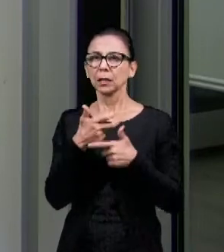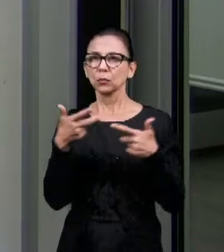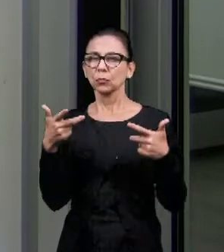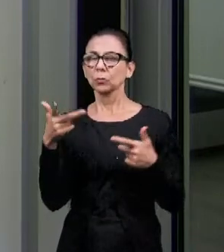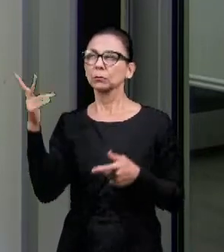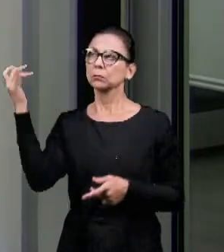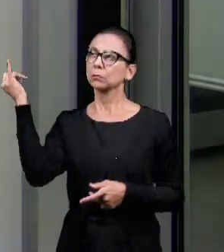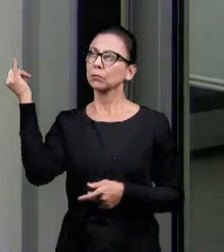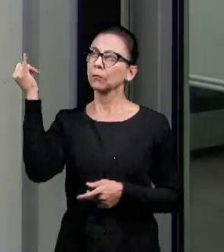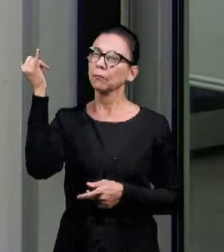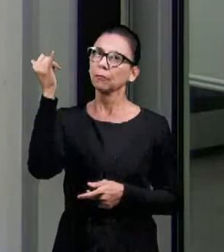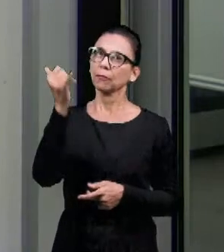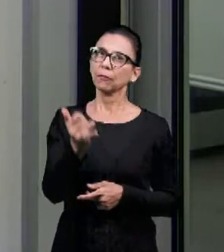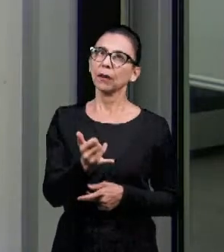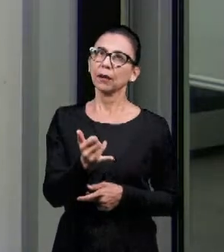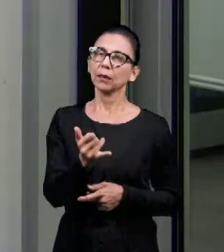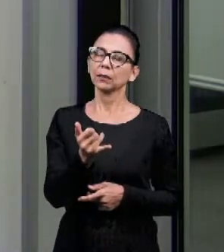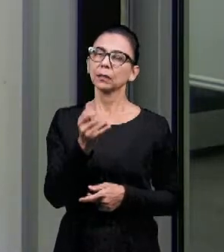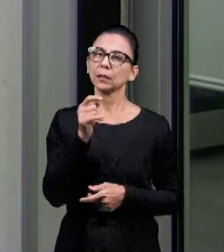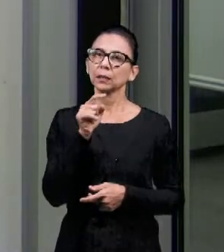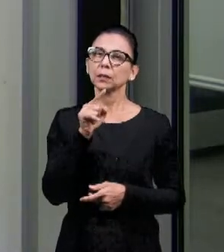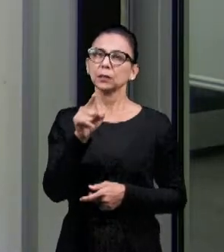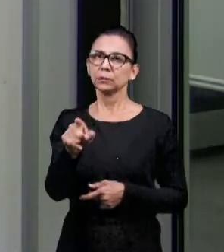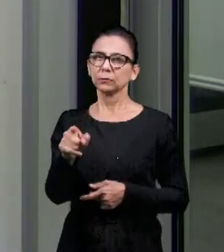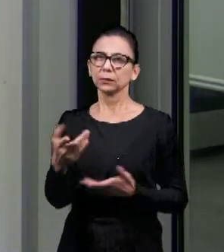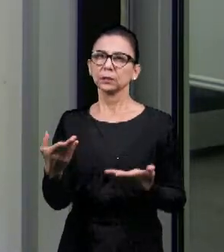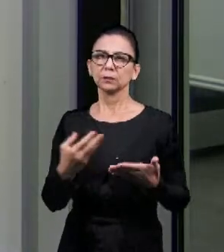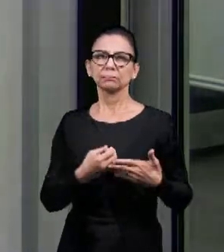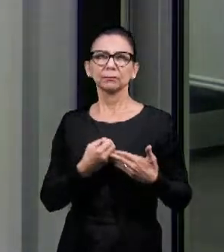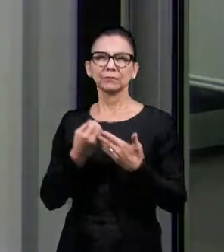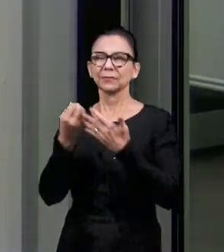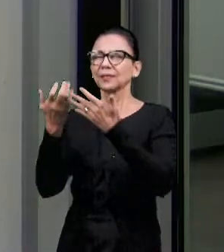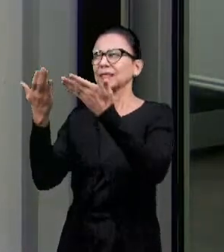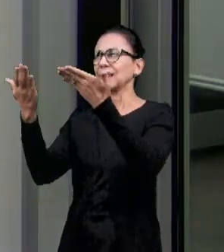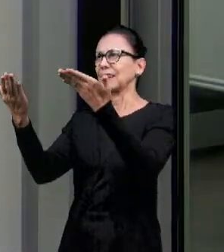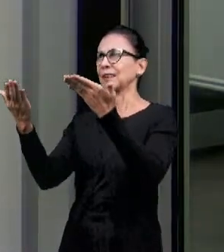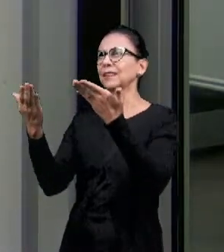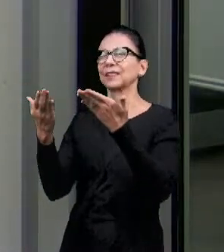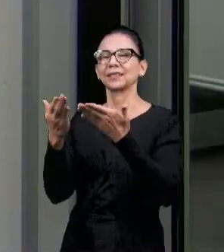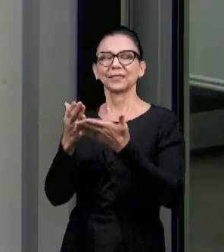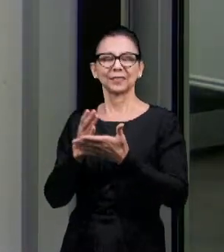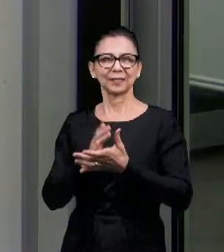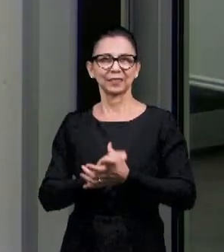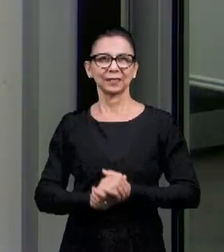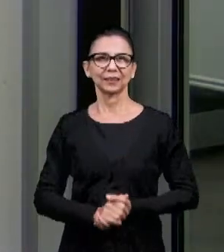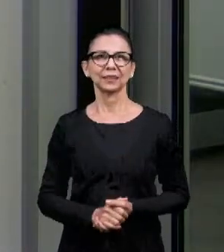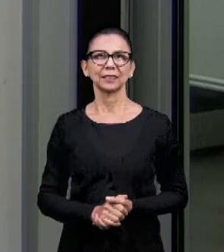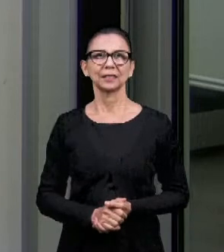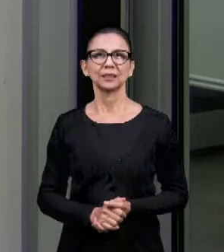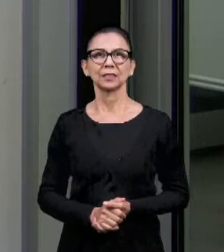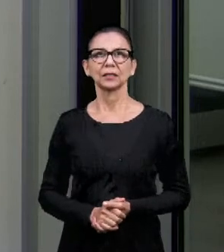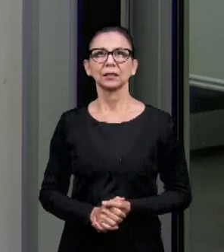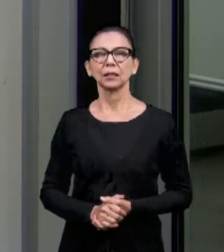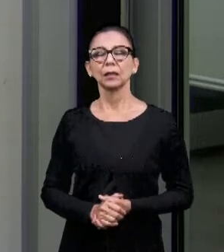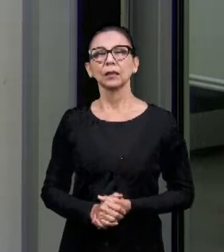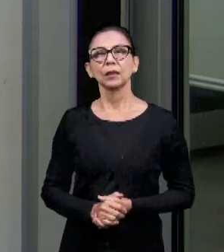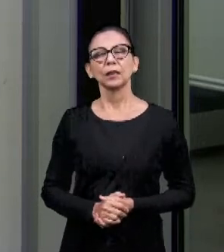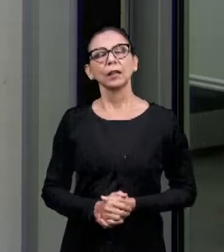você se coloca à disposição do Senhor, né? Isso não significa